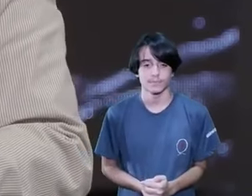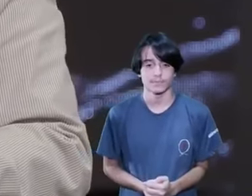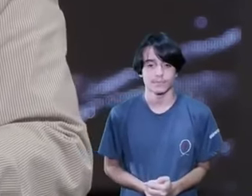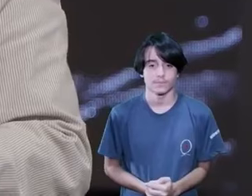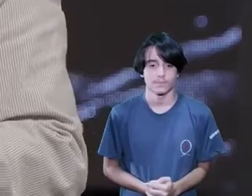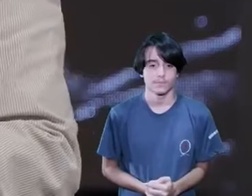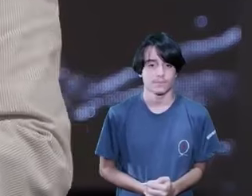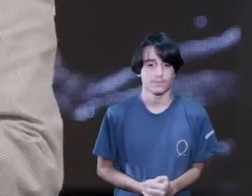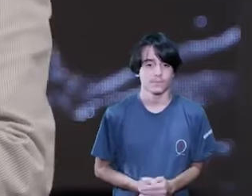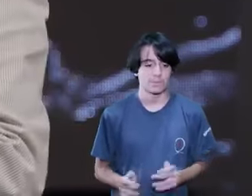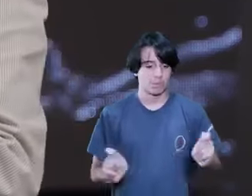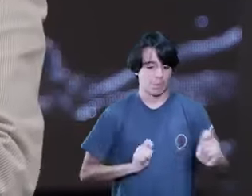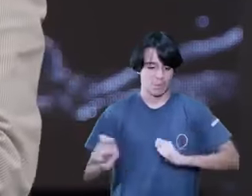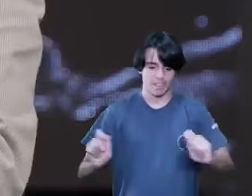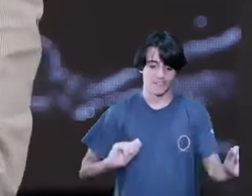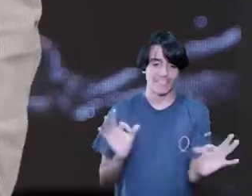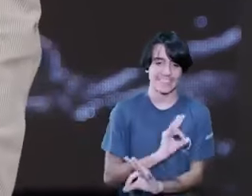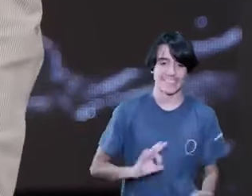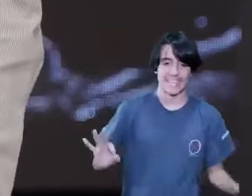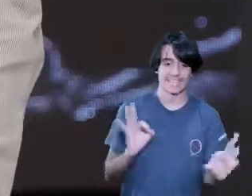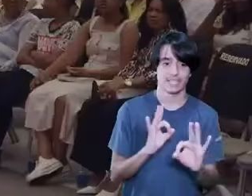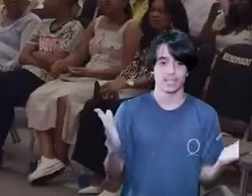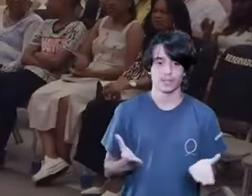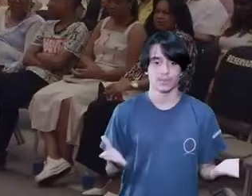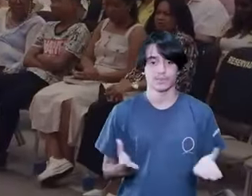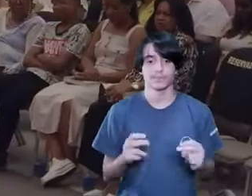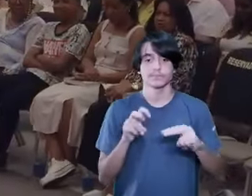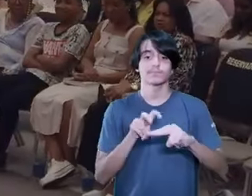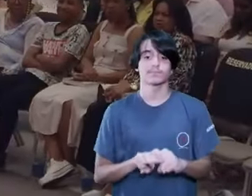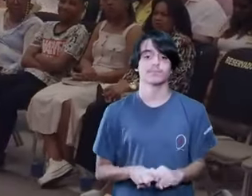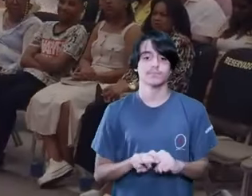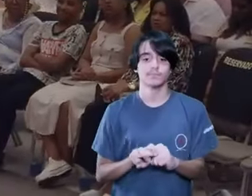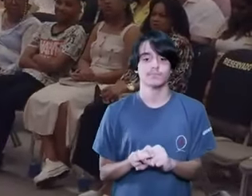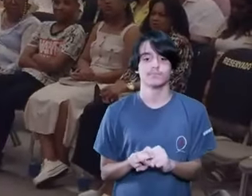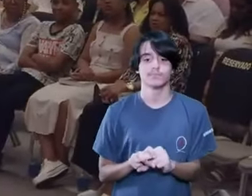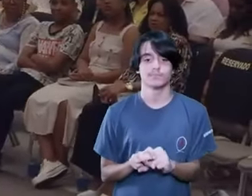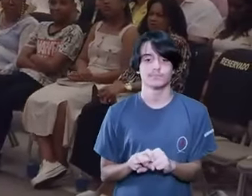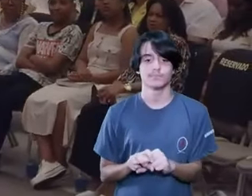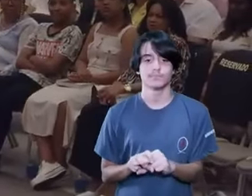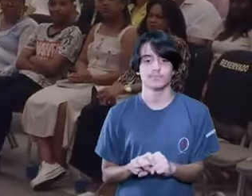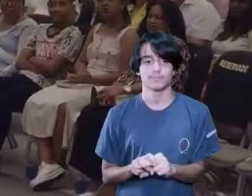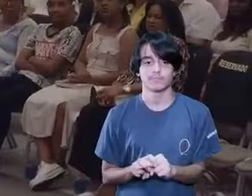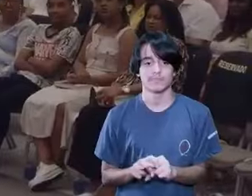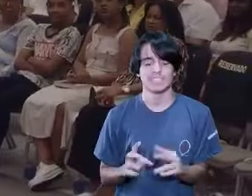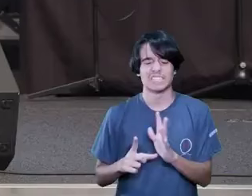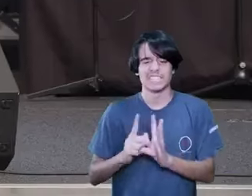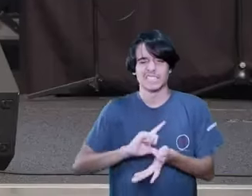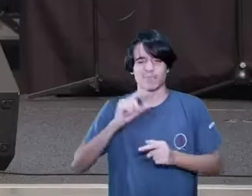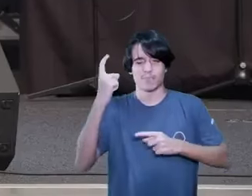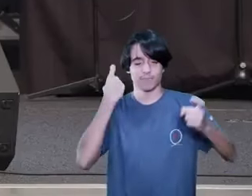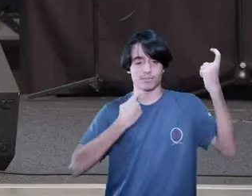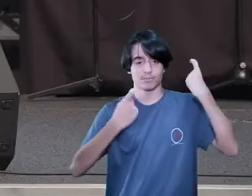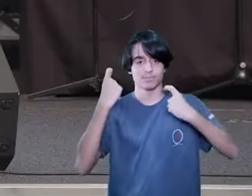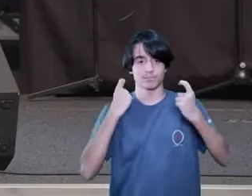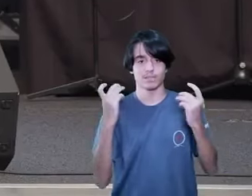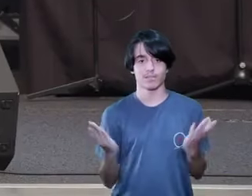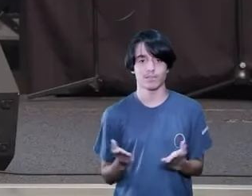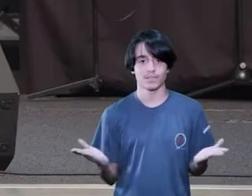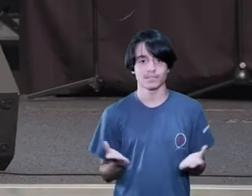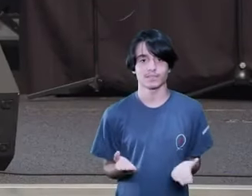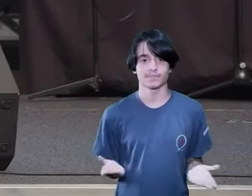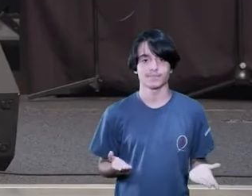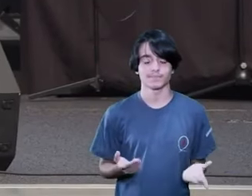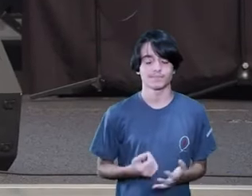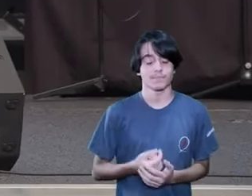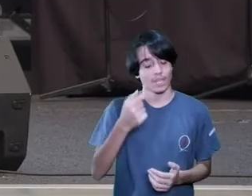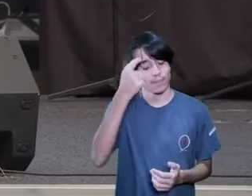Ninguém controlava, agora, assentado. Estava fora de si, agora.